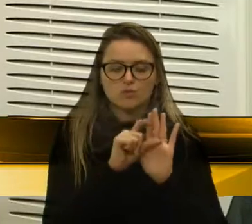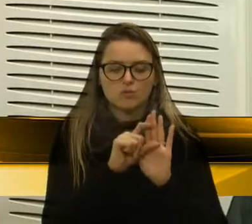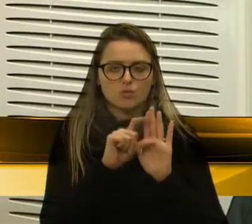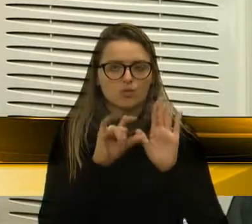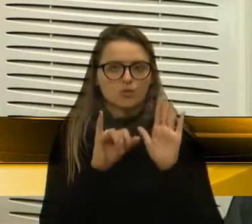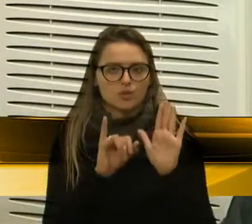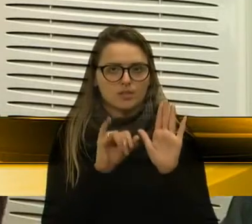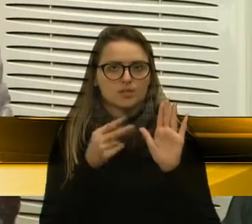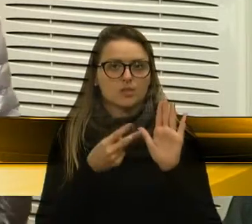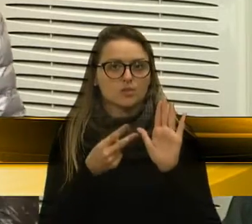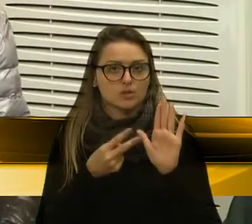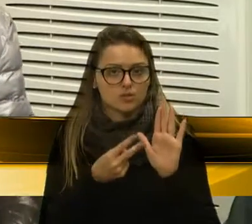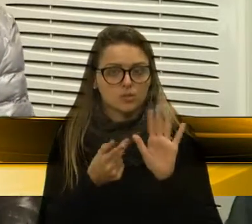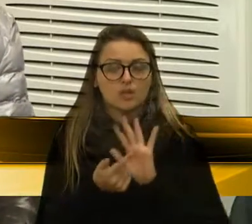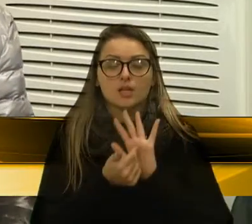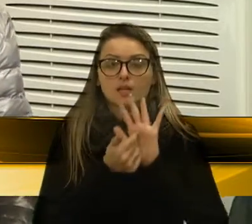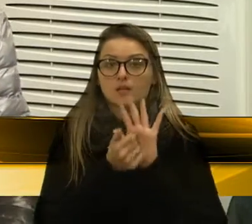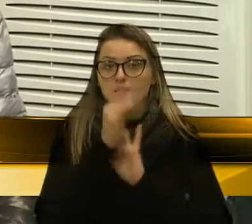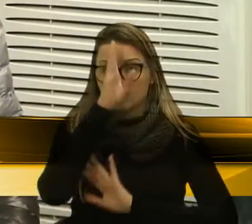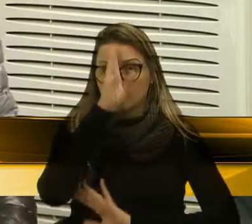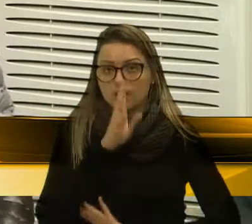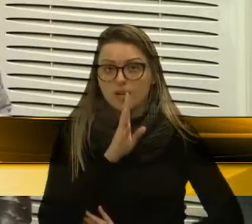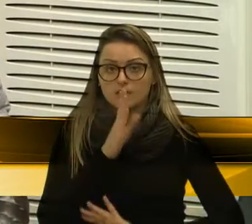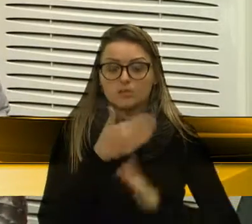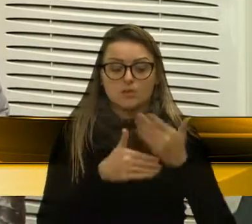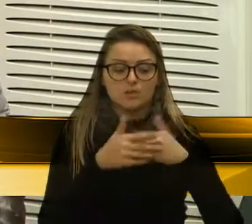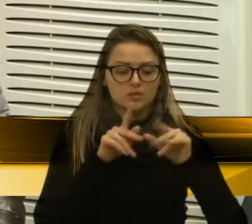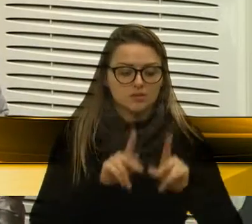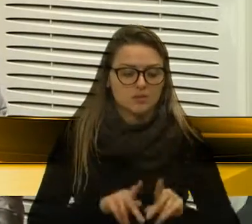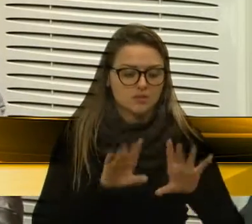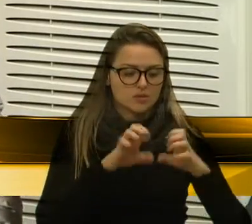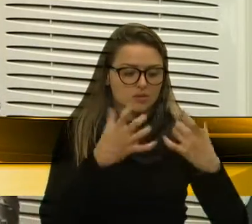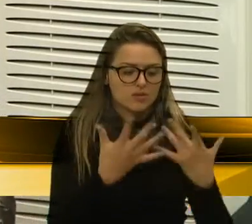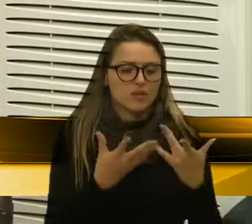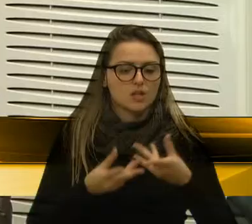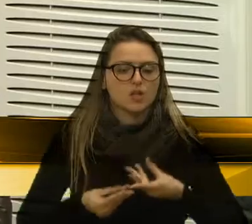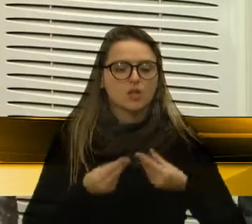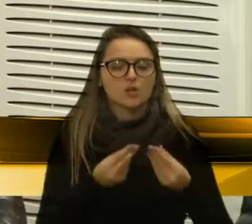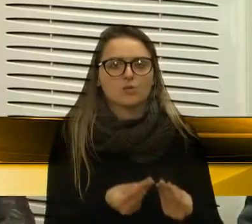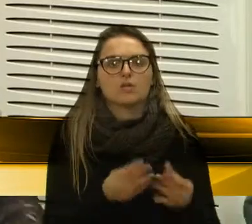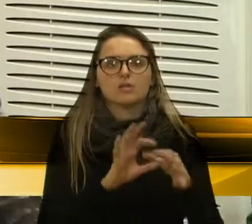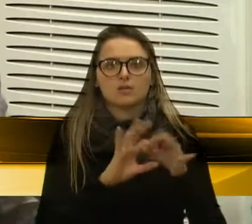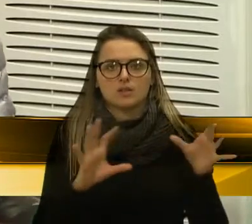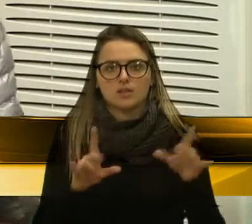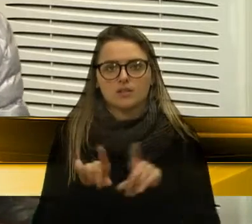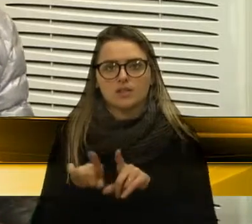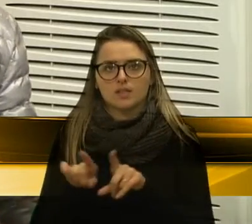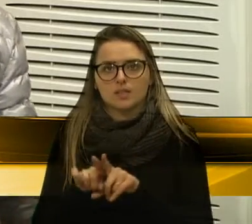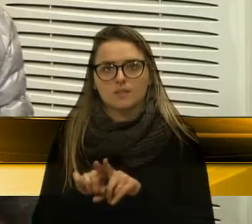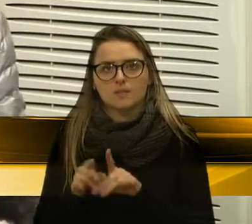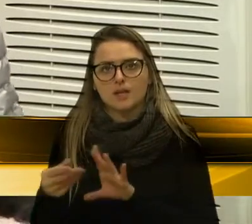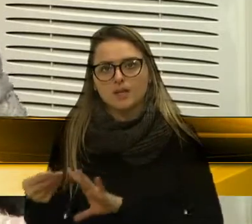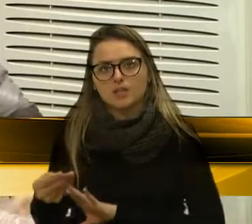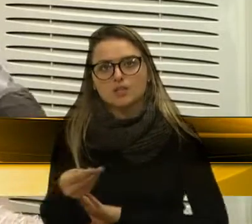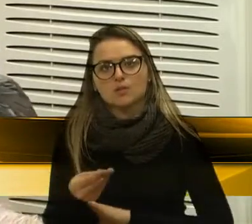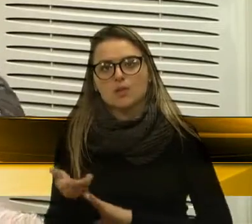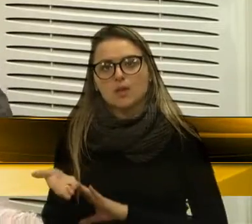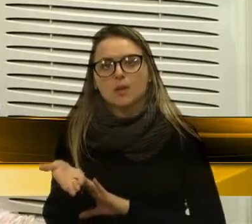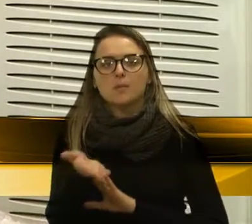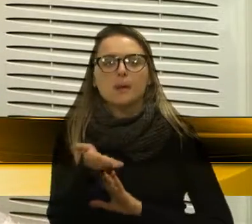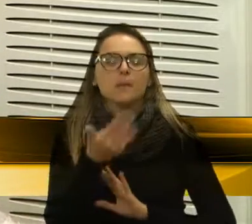que diz que gratuidade para os espectadores permitidas doações espontâneas e coleta mediante passagem do chapéu então